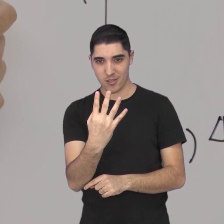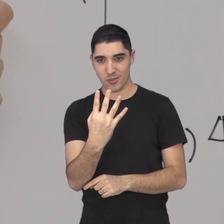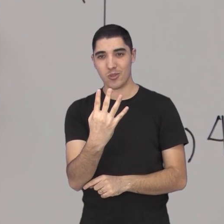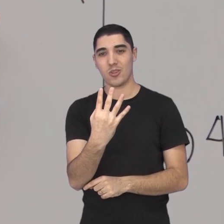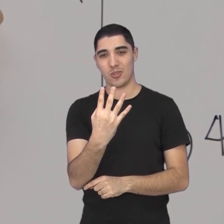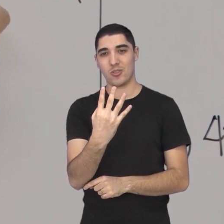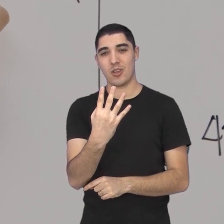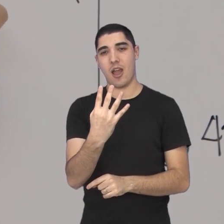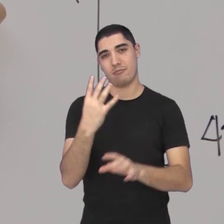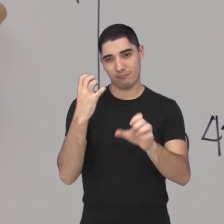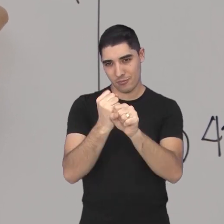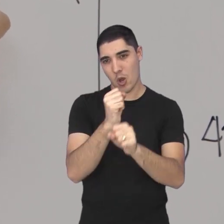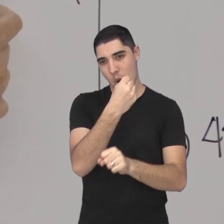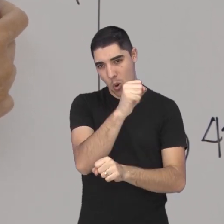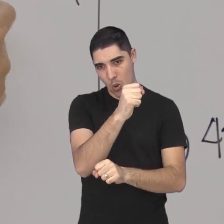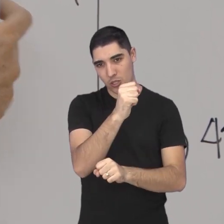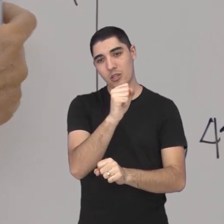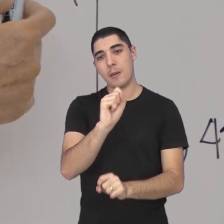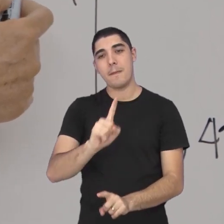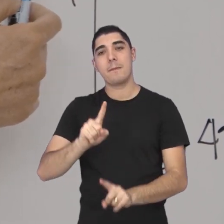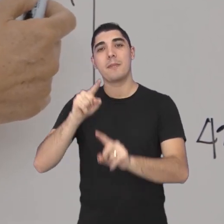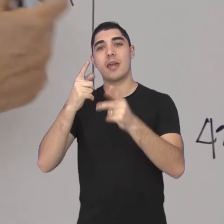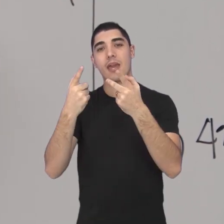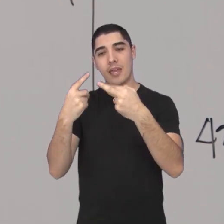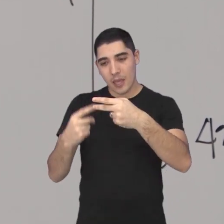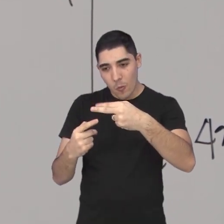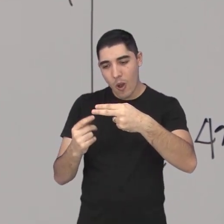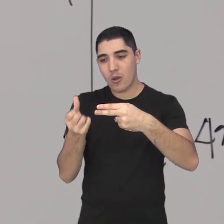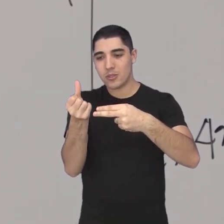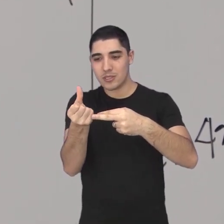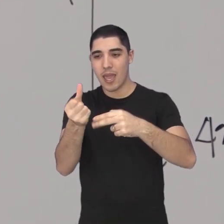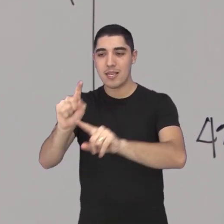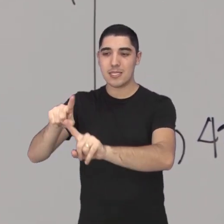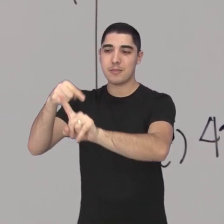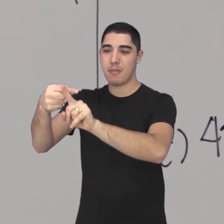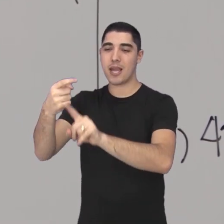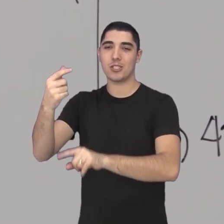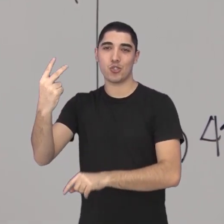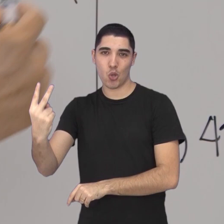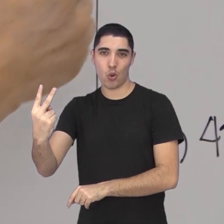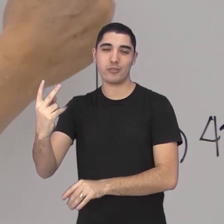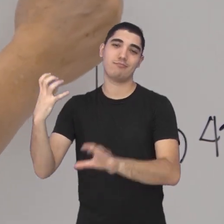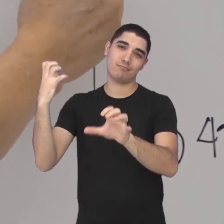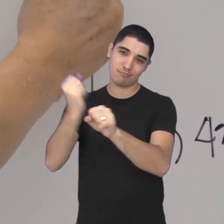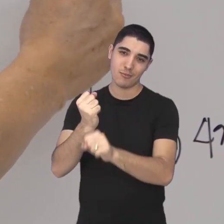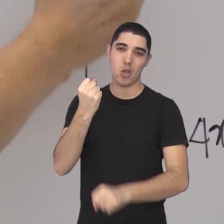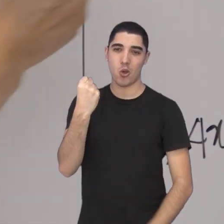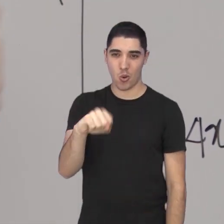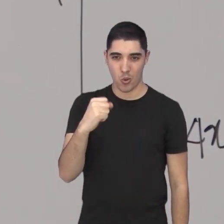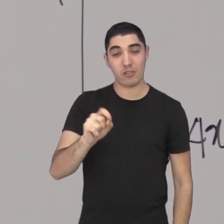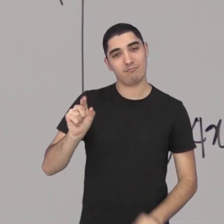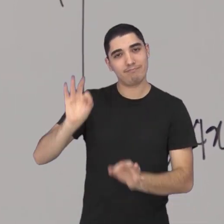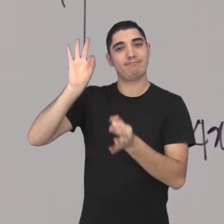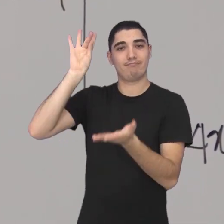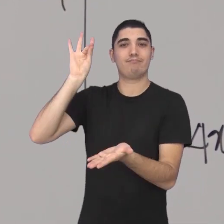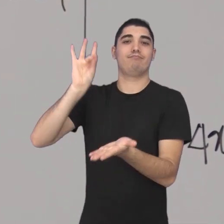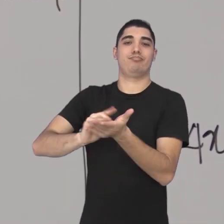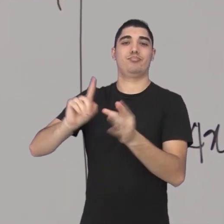4 vezes 2, 8, é igual a 6 mais 2, que também é 8. Então, essa sentença ficou uma sentença